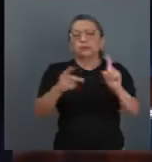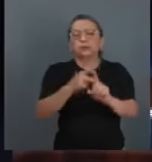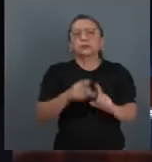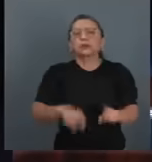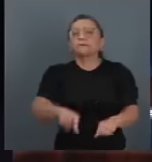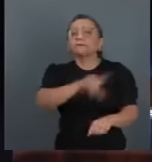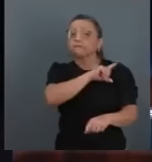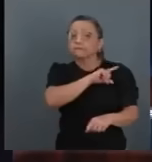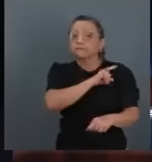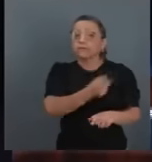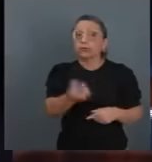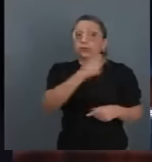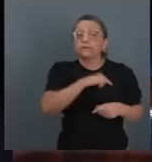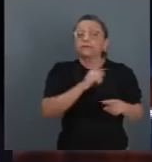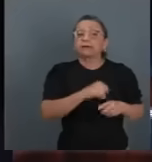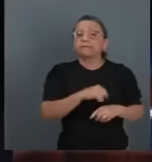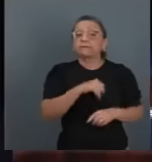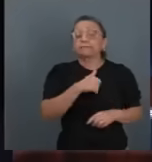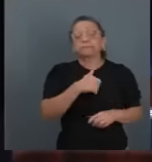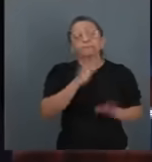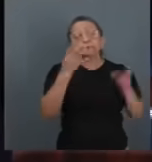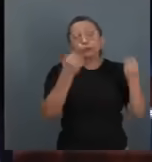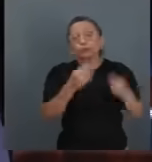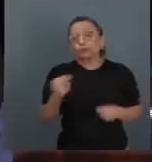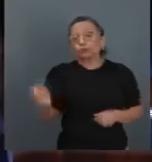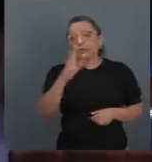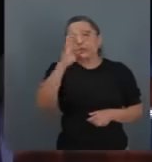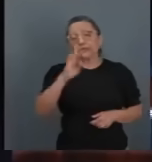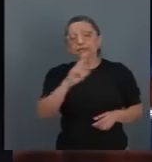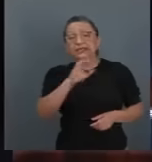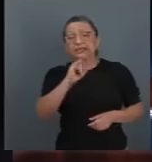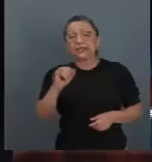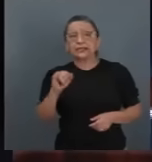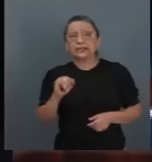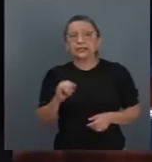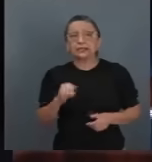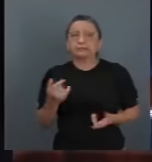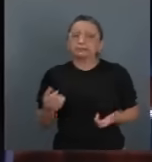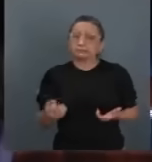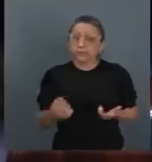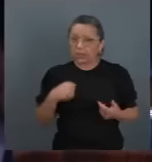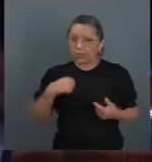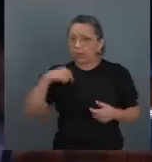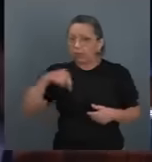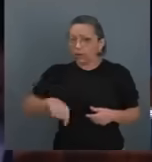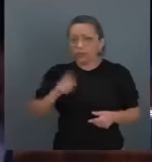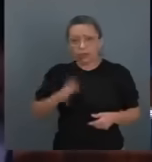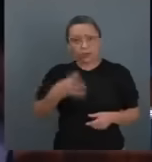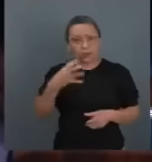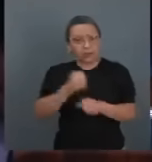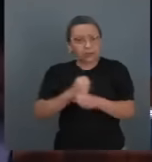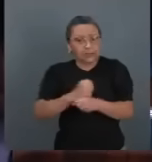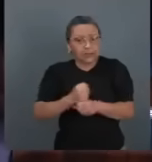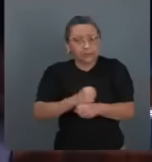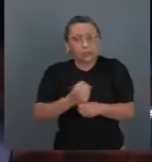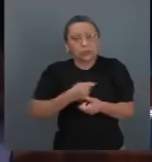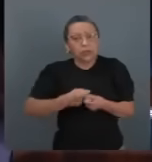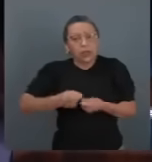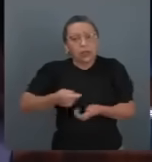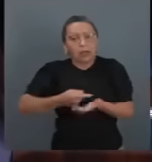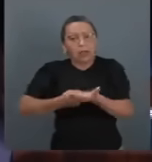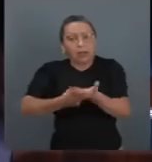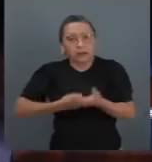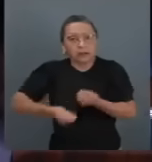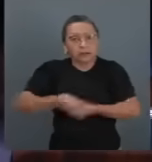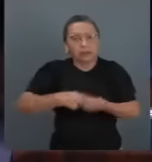tempo, ela vai a trilhões de reais. Devedores, muitas vezes, eu estou aqui há 40 anos, negociam, estou